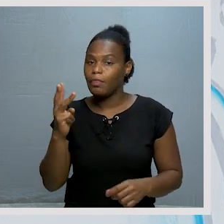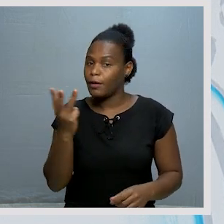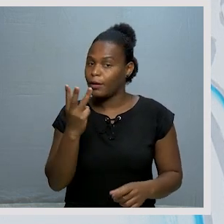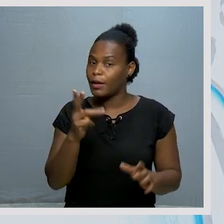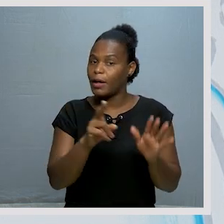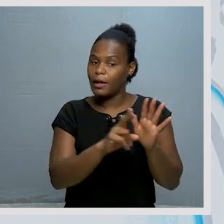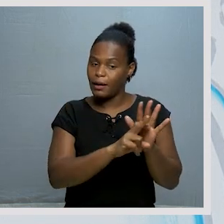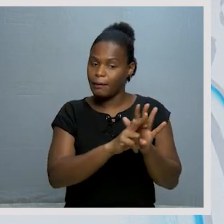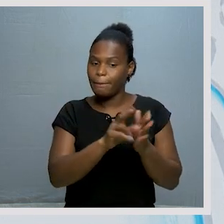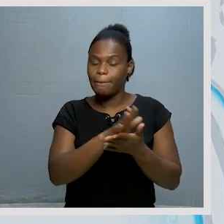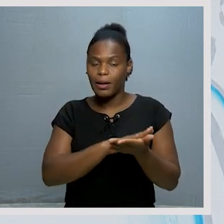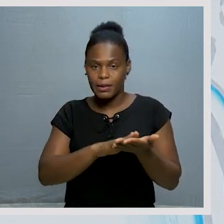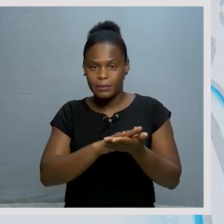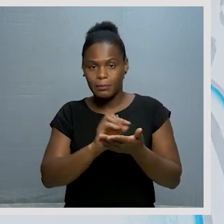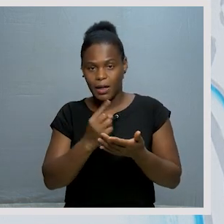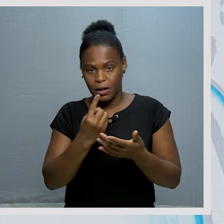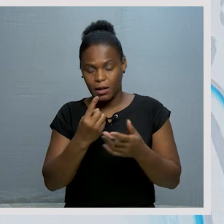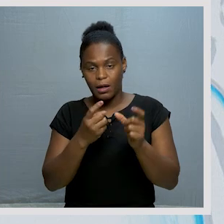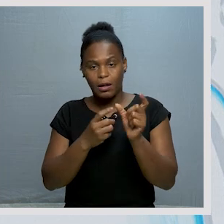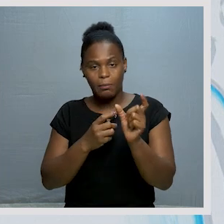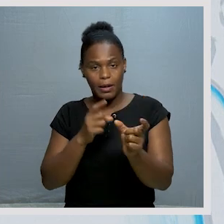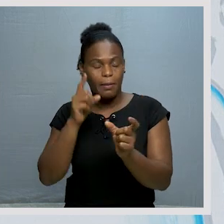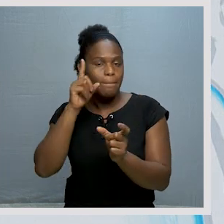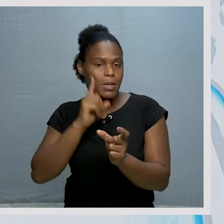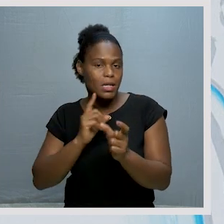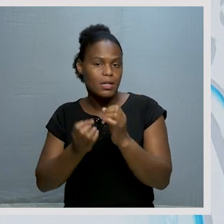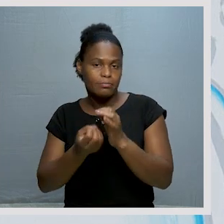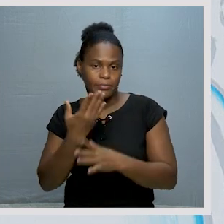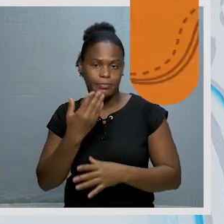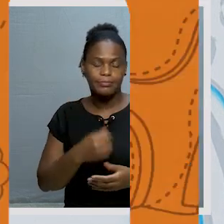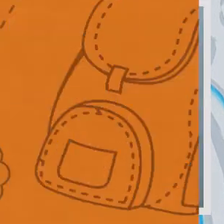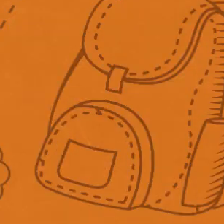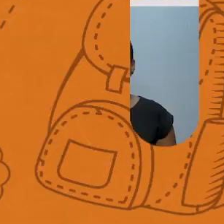3 regras básicas para a formação do feminino.